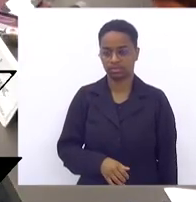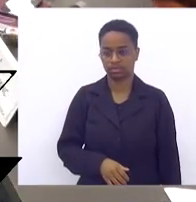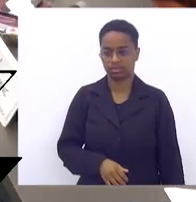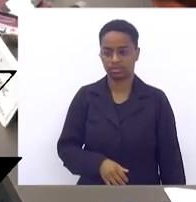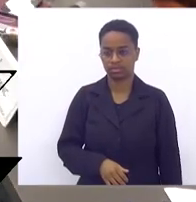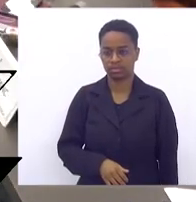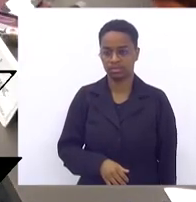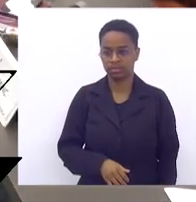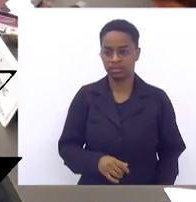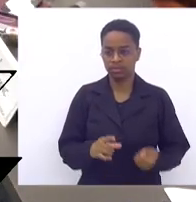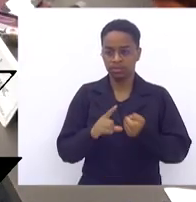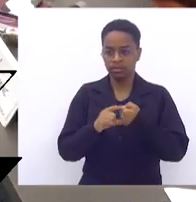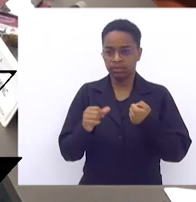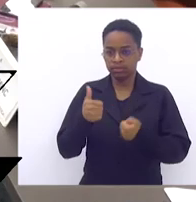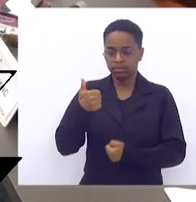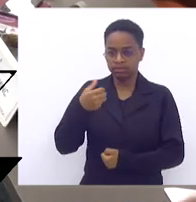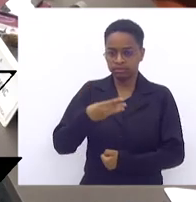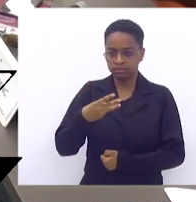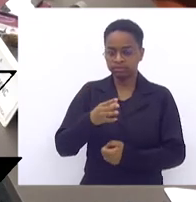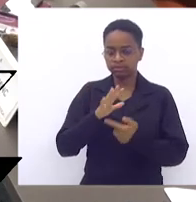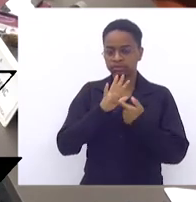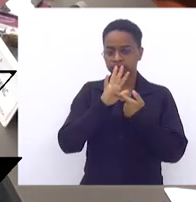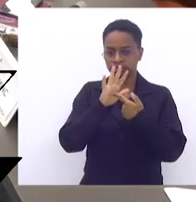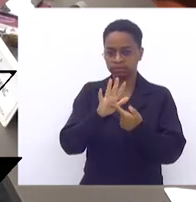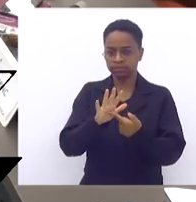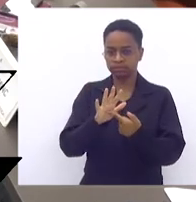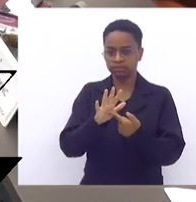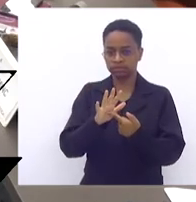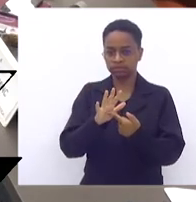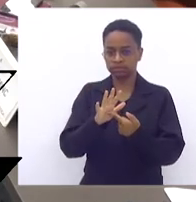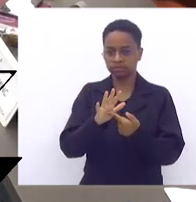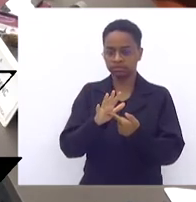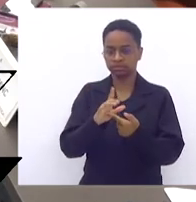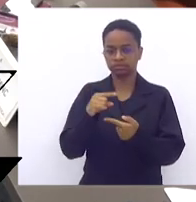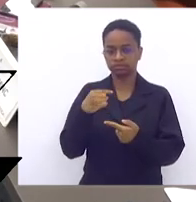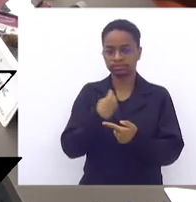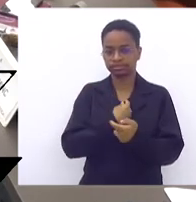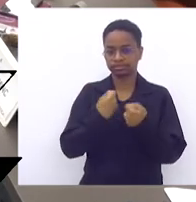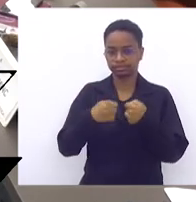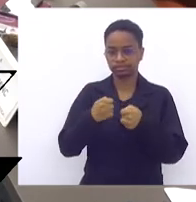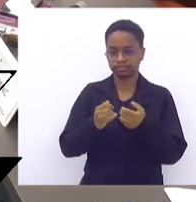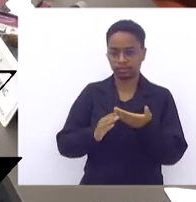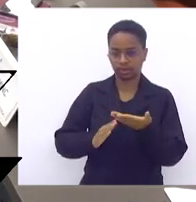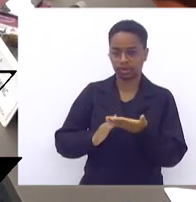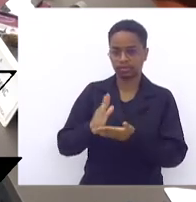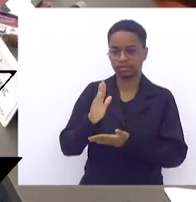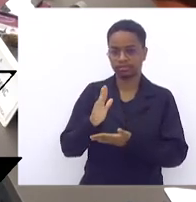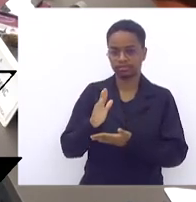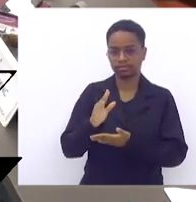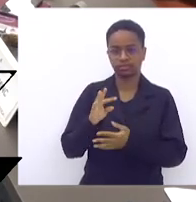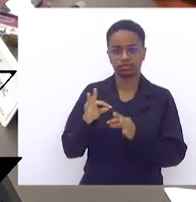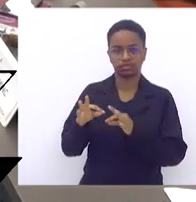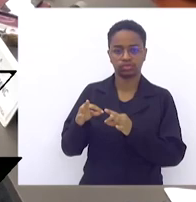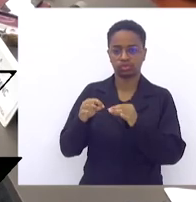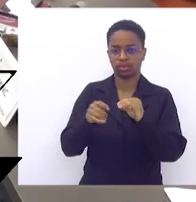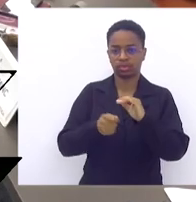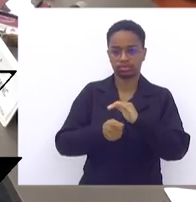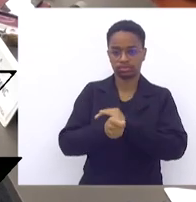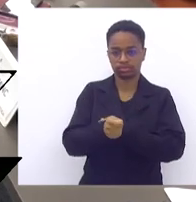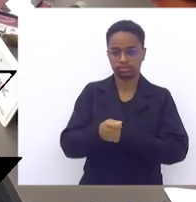No artigo 13º, diz que o Conselho Deliberativo tem que aprovar, né, todos os investimentos, etc.